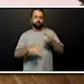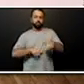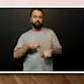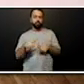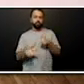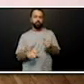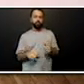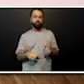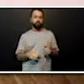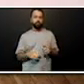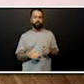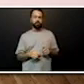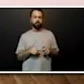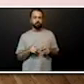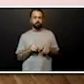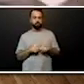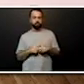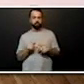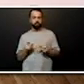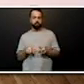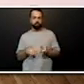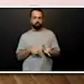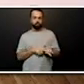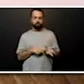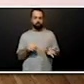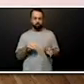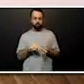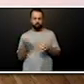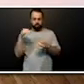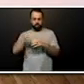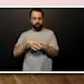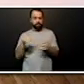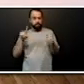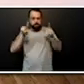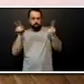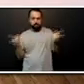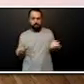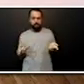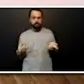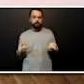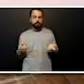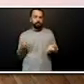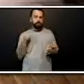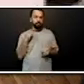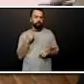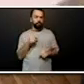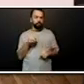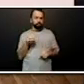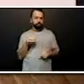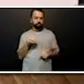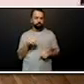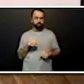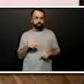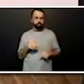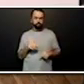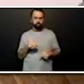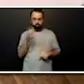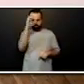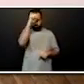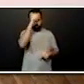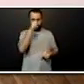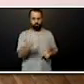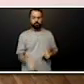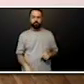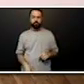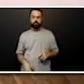inverter o sinal lá de dentro. Não se esqueçam disso. O oposto de mais